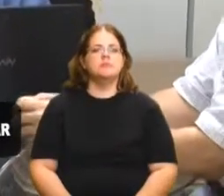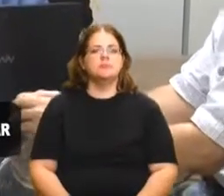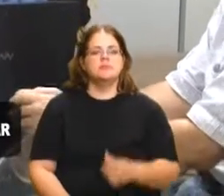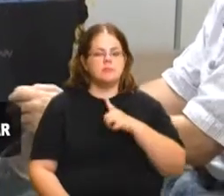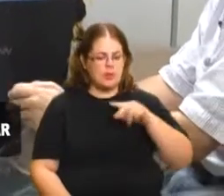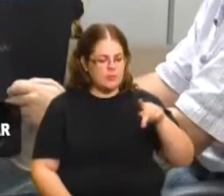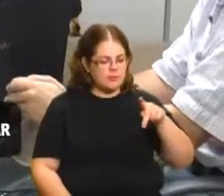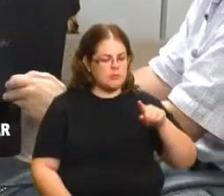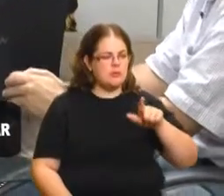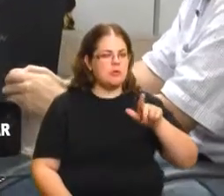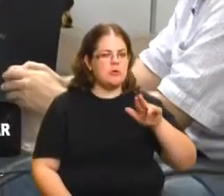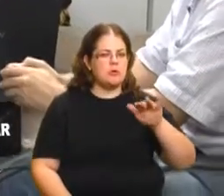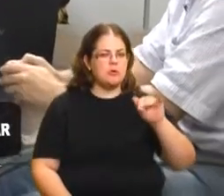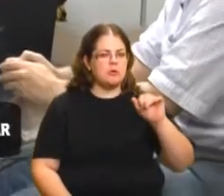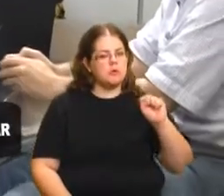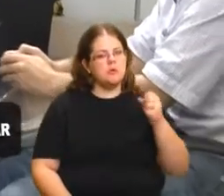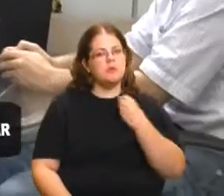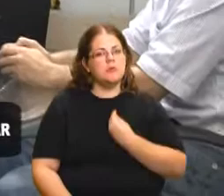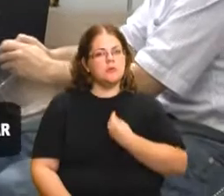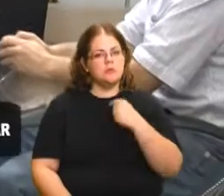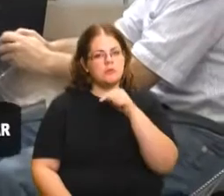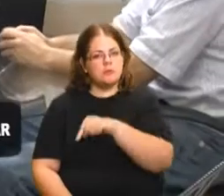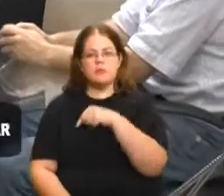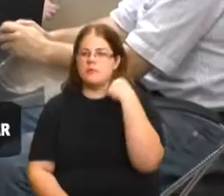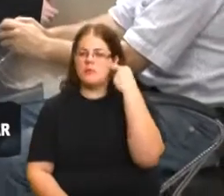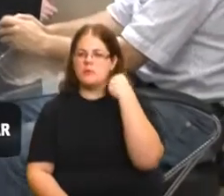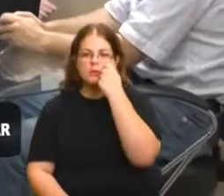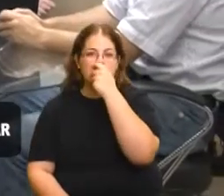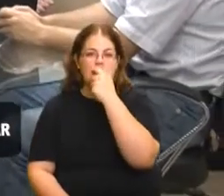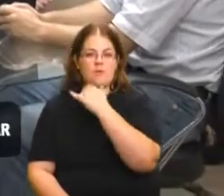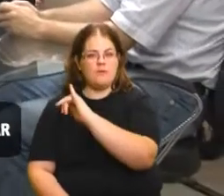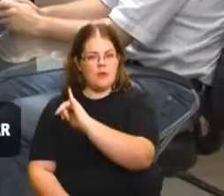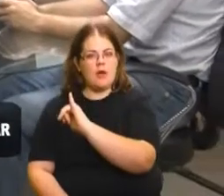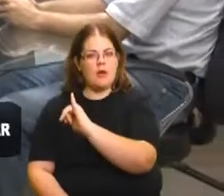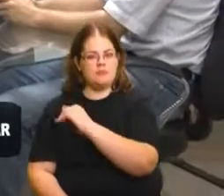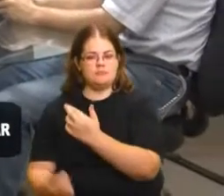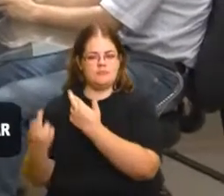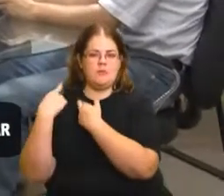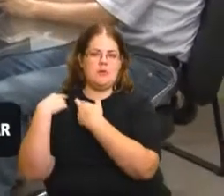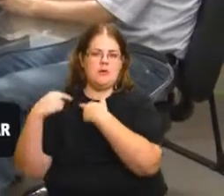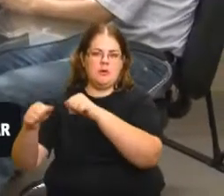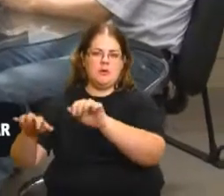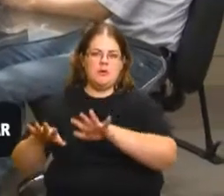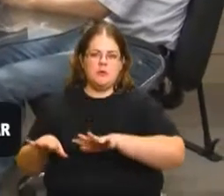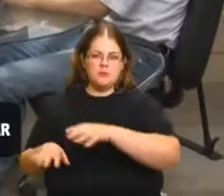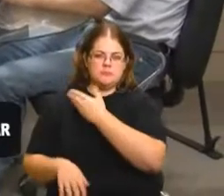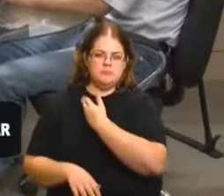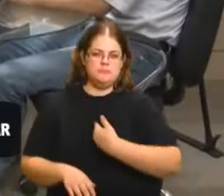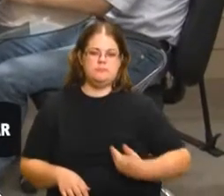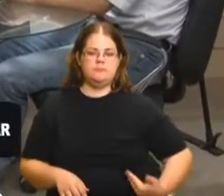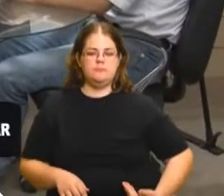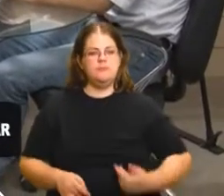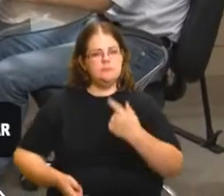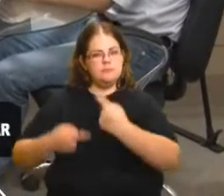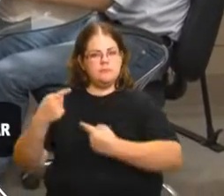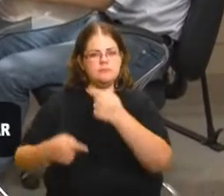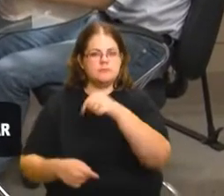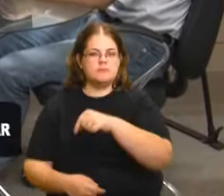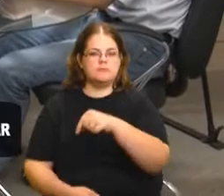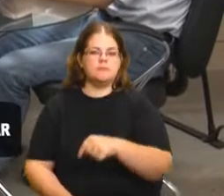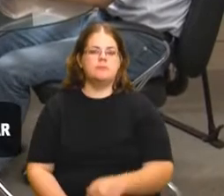professor Luiz Carlos Lucas está conversando, trazendo um pouco, o vereador Ivan Duarte, que foi o proponente da audiência pública, que trouxe esse tema para